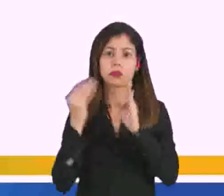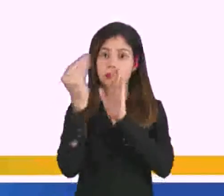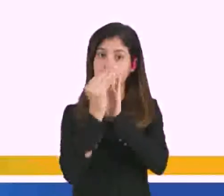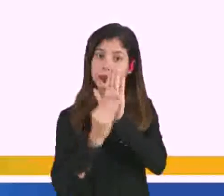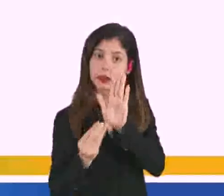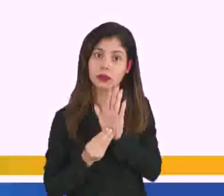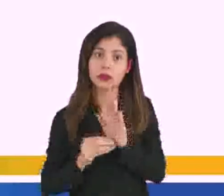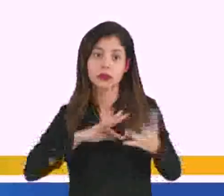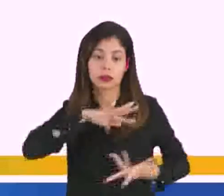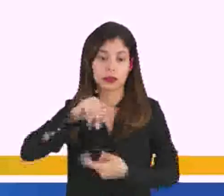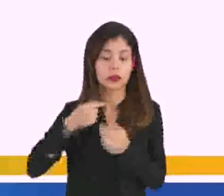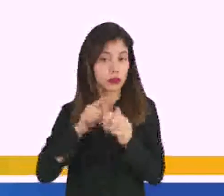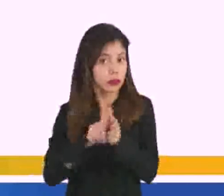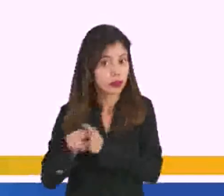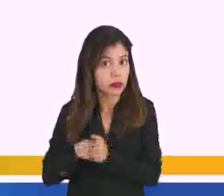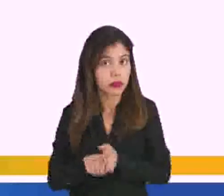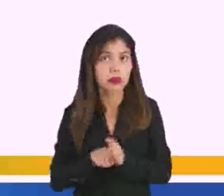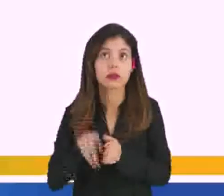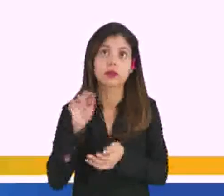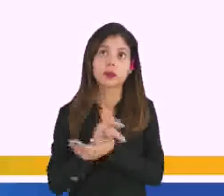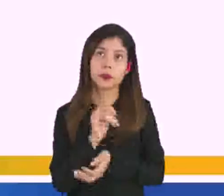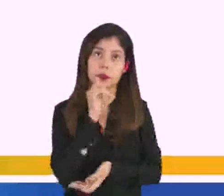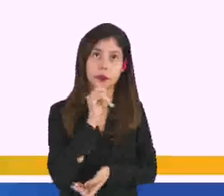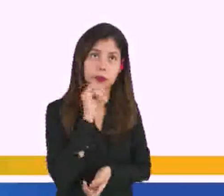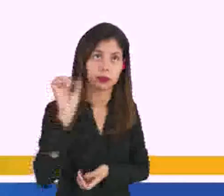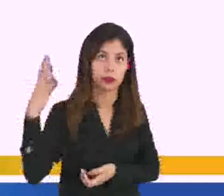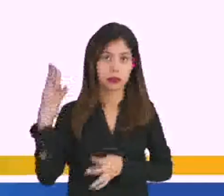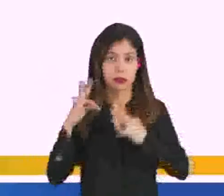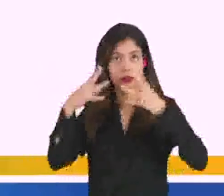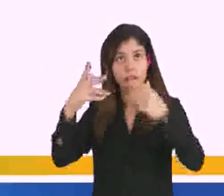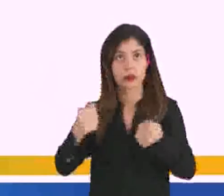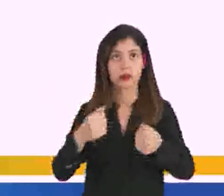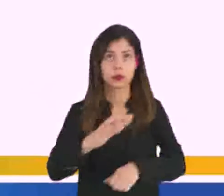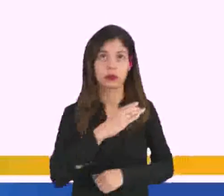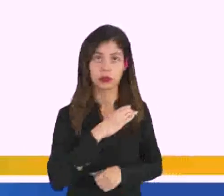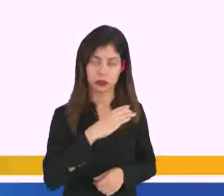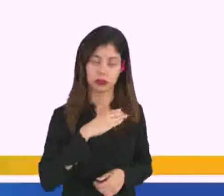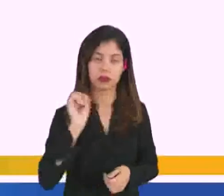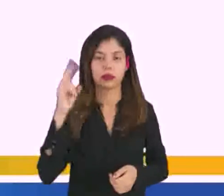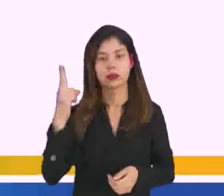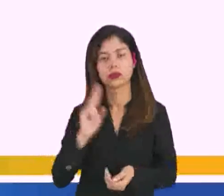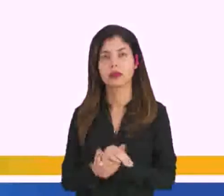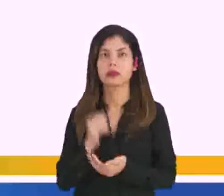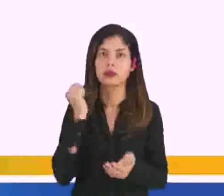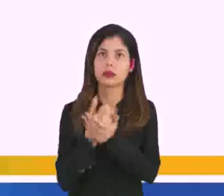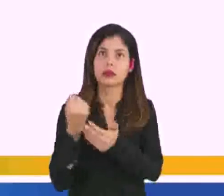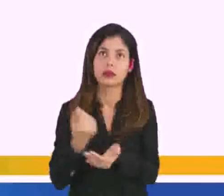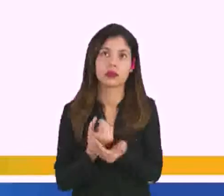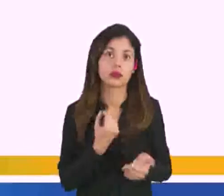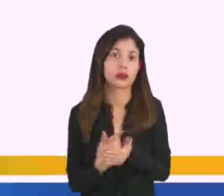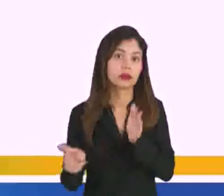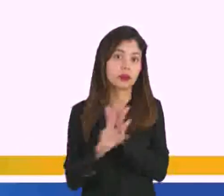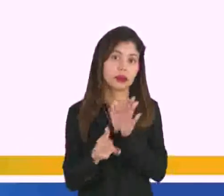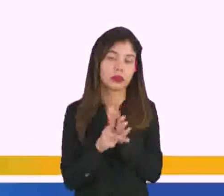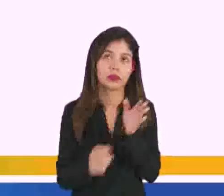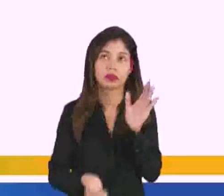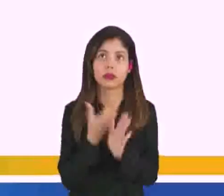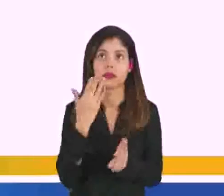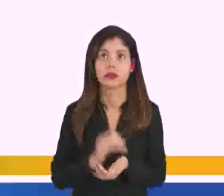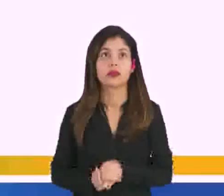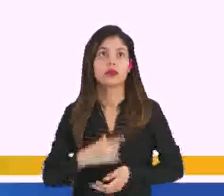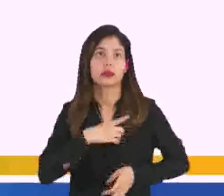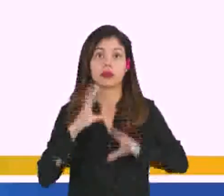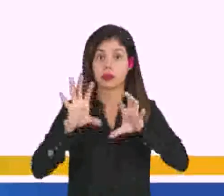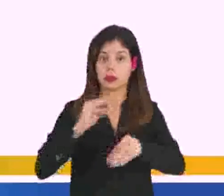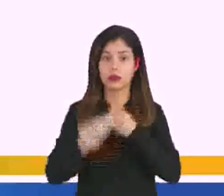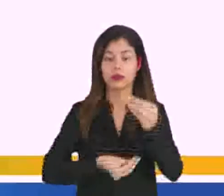do universo de pesquisa. Então esse é o caso, por exemplo, de todos os habitantes de uma cidade ou dos consumidores de um determinado produto. Então são em situações